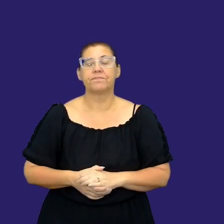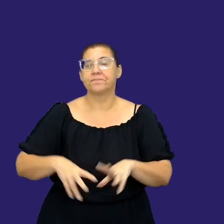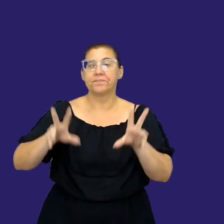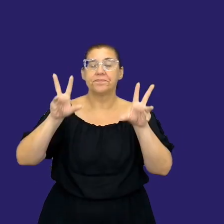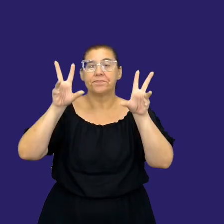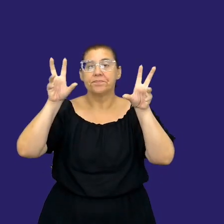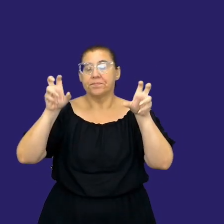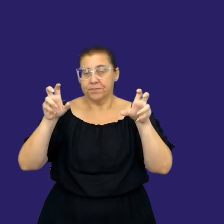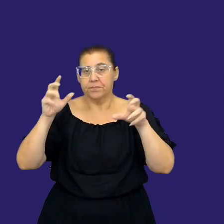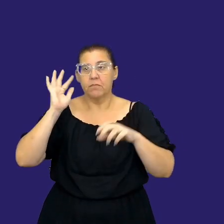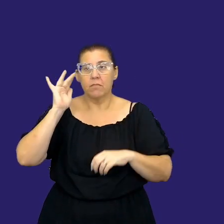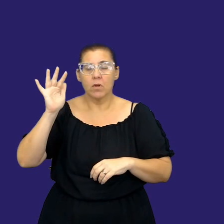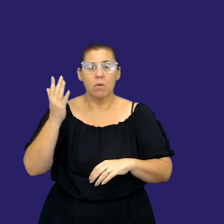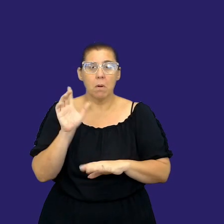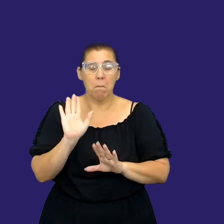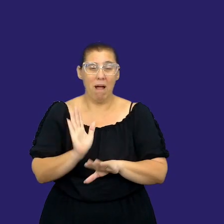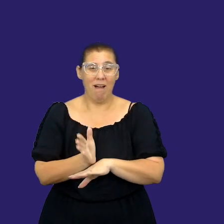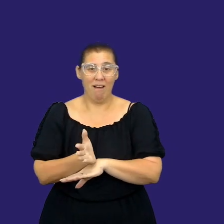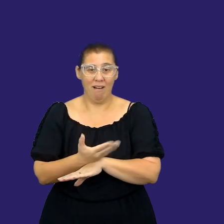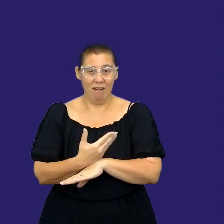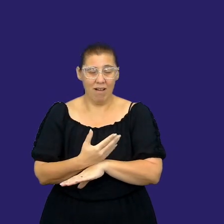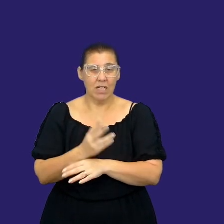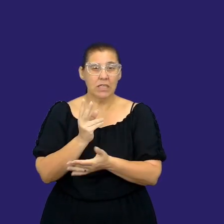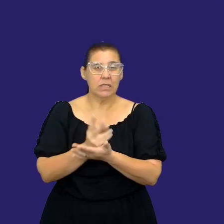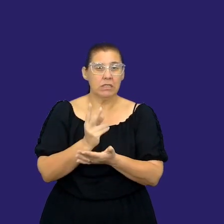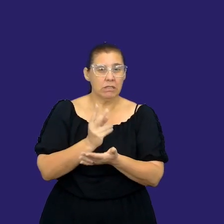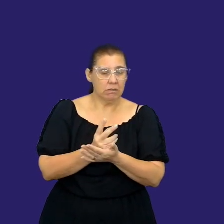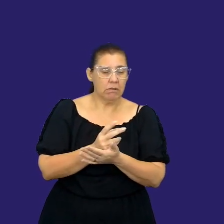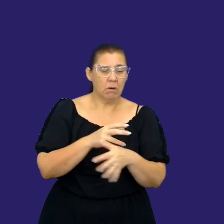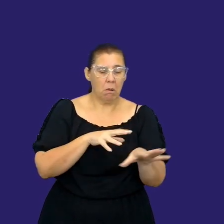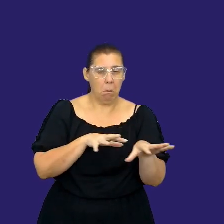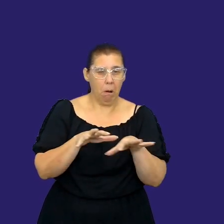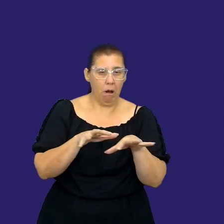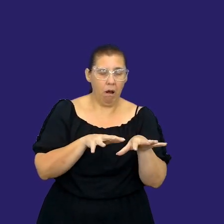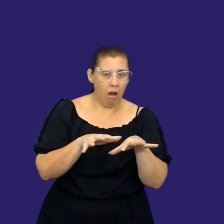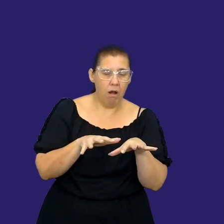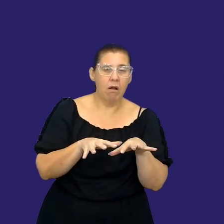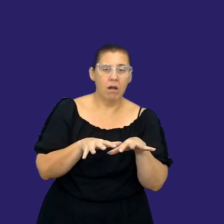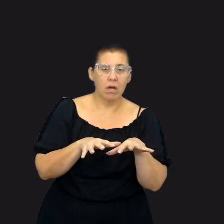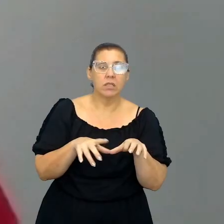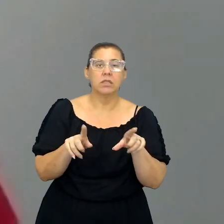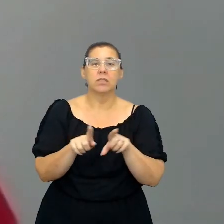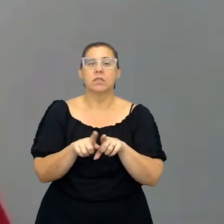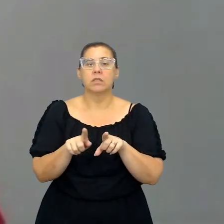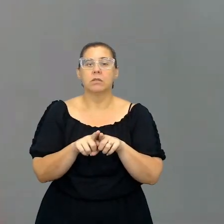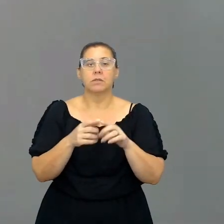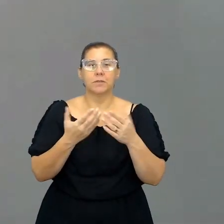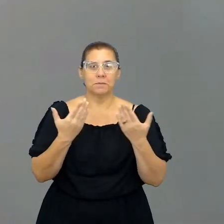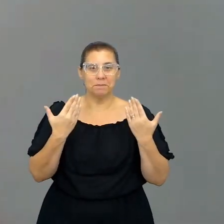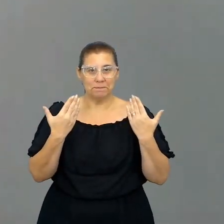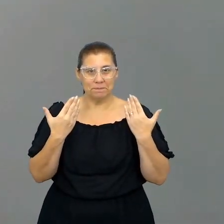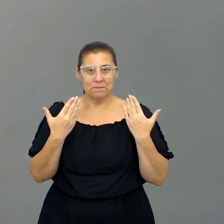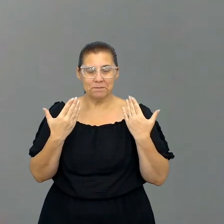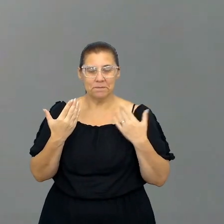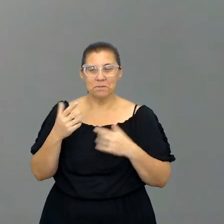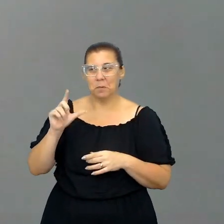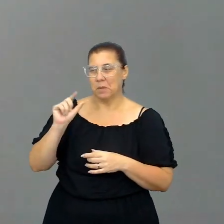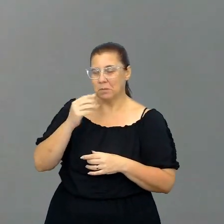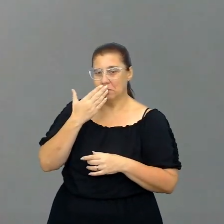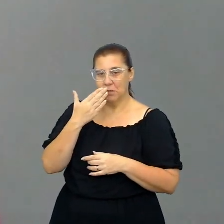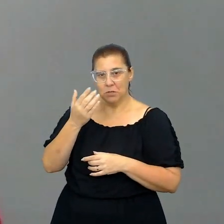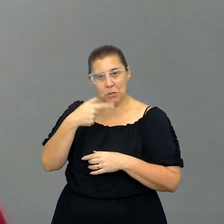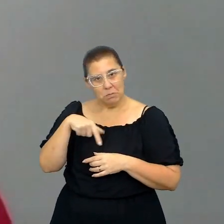teóricos, e antes, professores, eu sempre faço esse movimento, né, de também aparecer aqui um pouquinho, para pedir